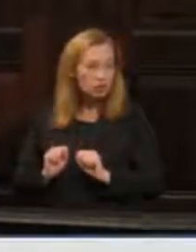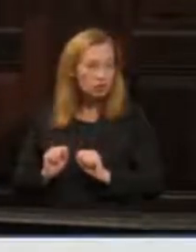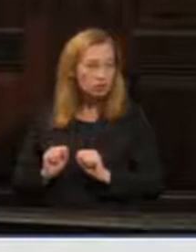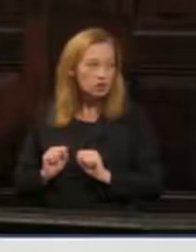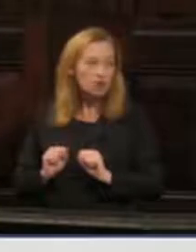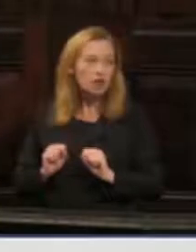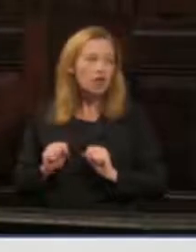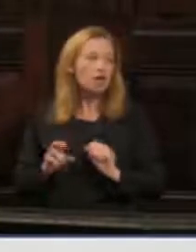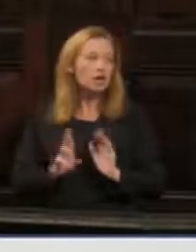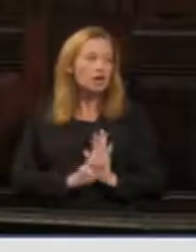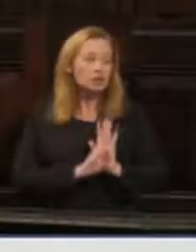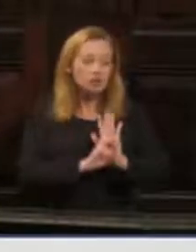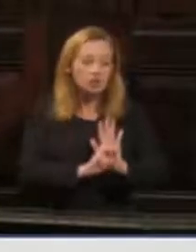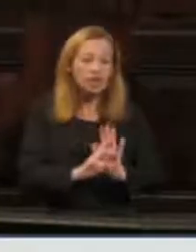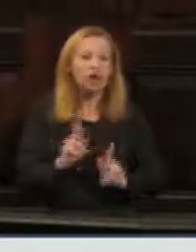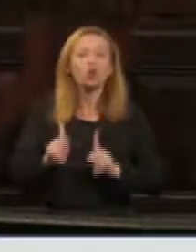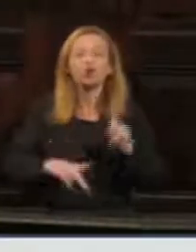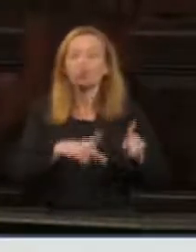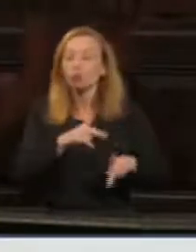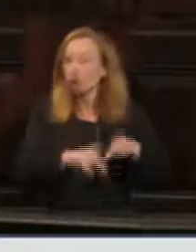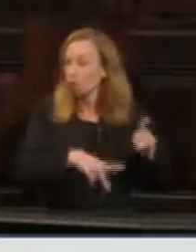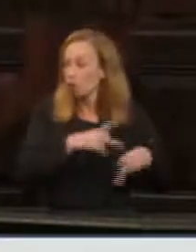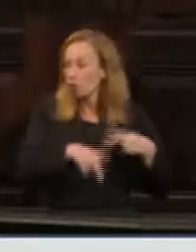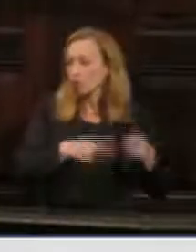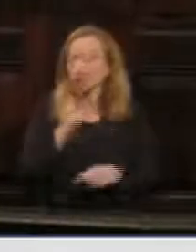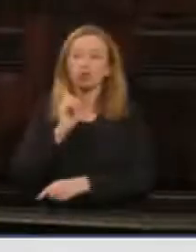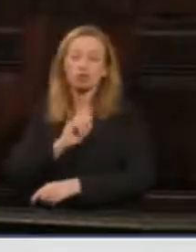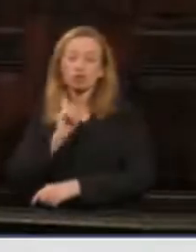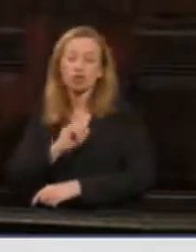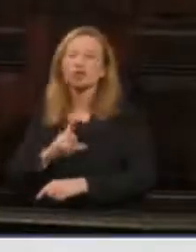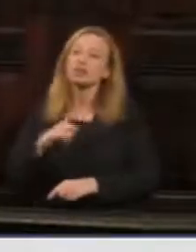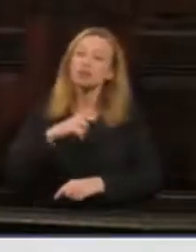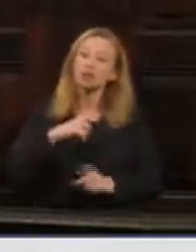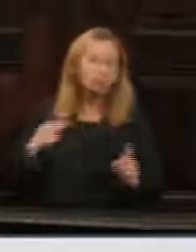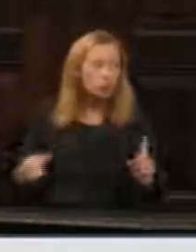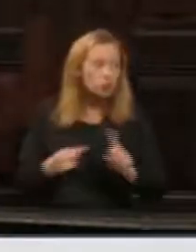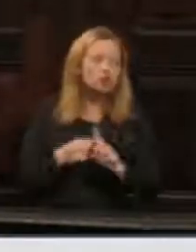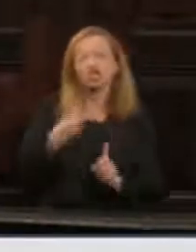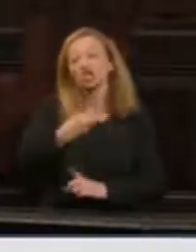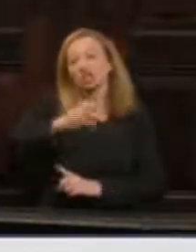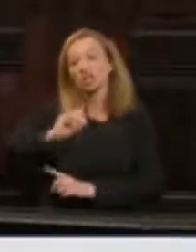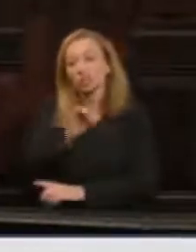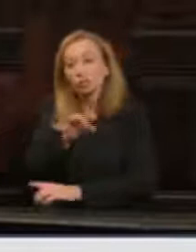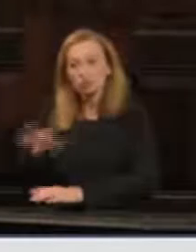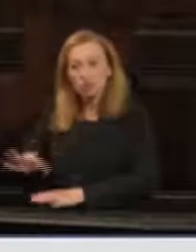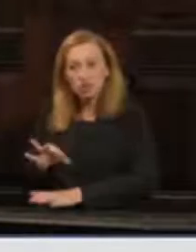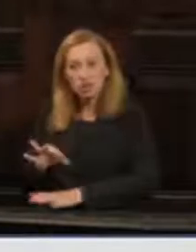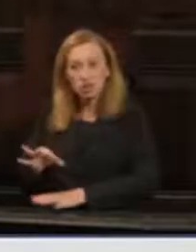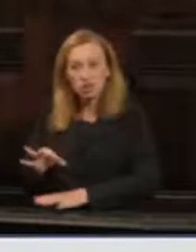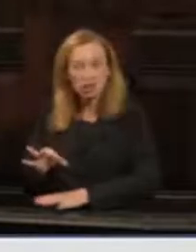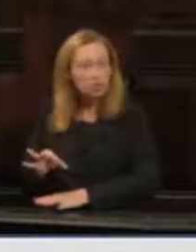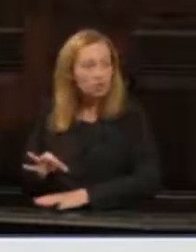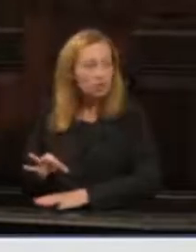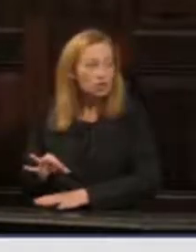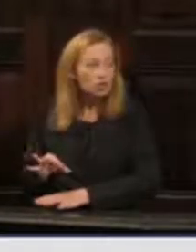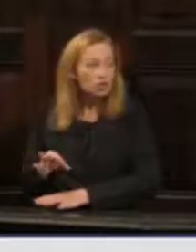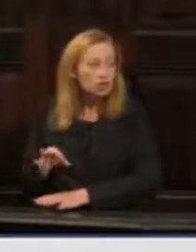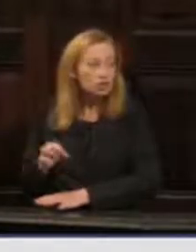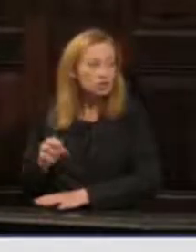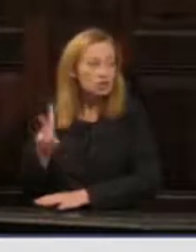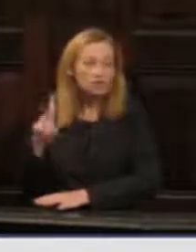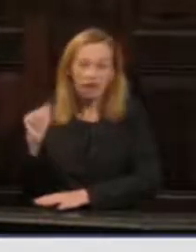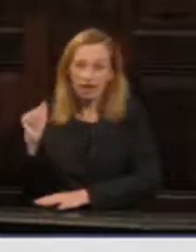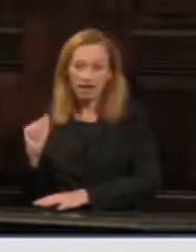carioca e fluminense. Nós temos o objetivo de atingir pelo menos 30% das vagas preenchidas por mulheres